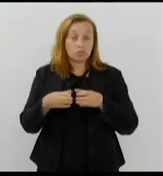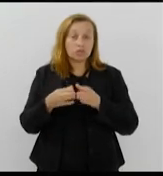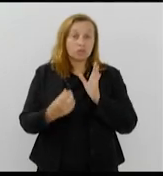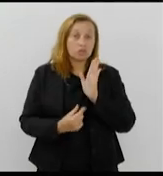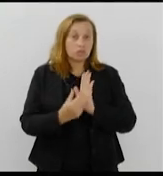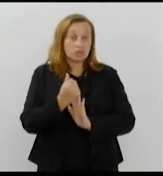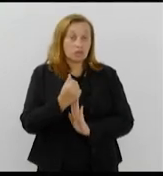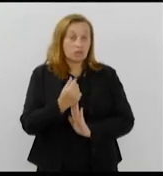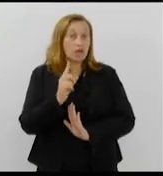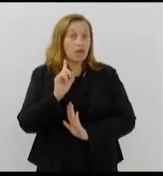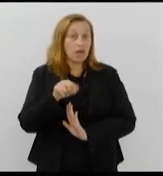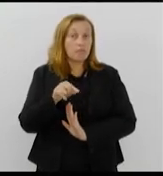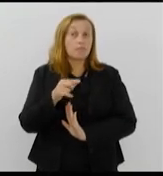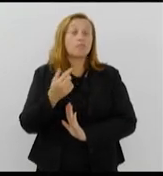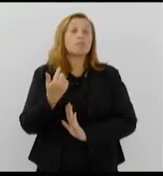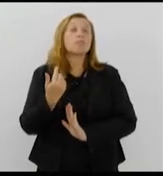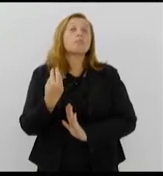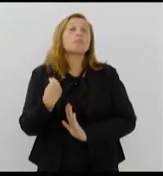é para